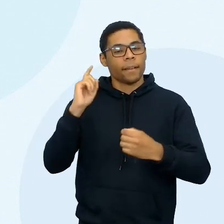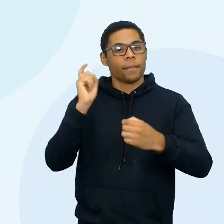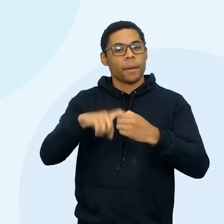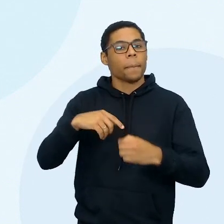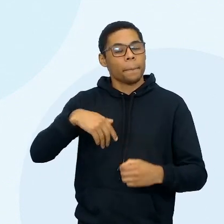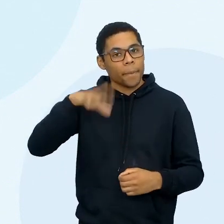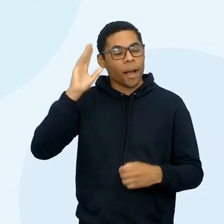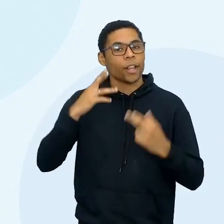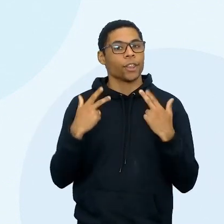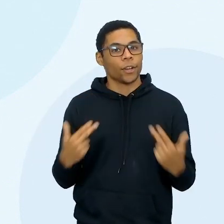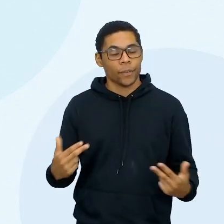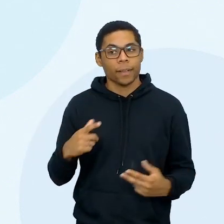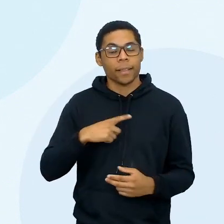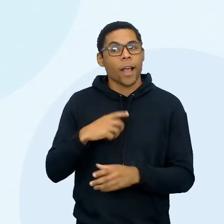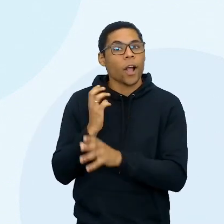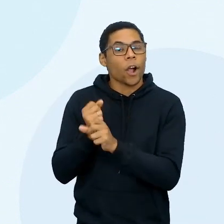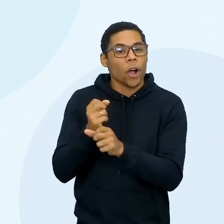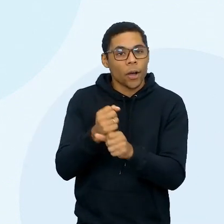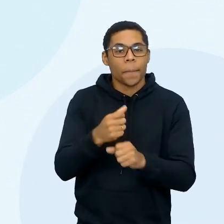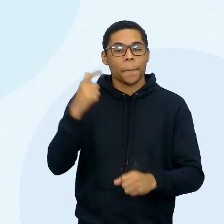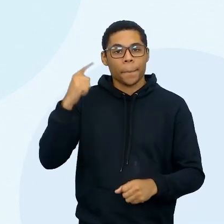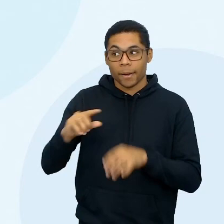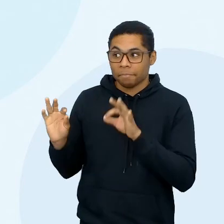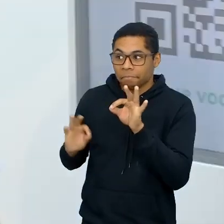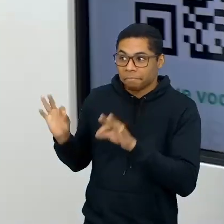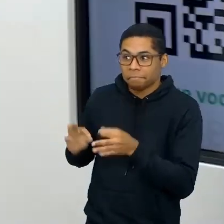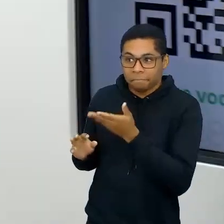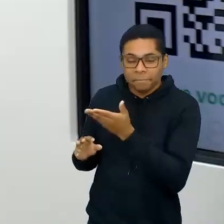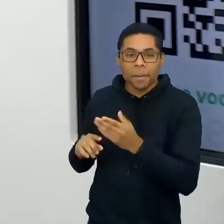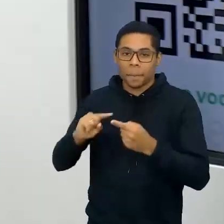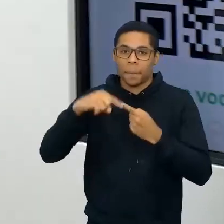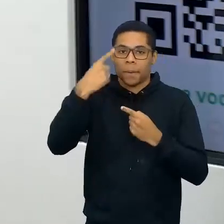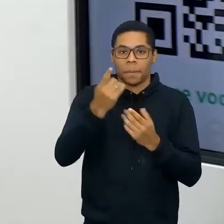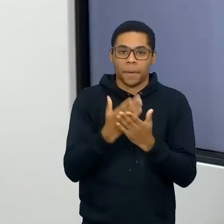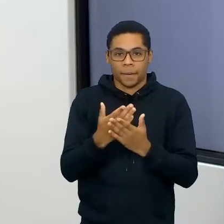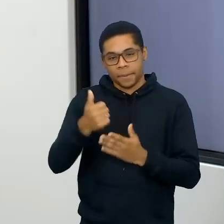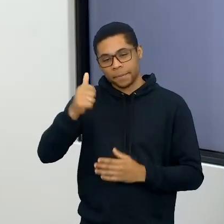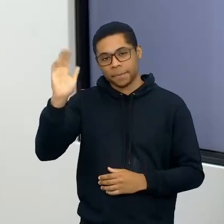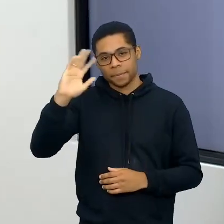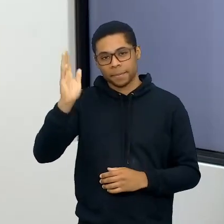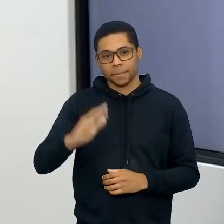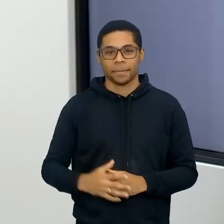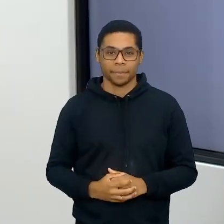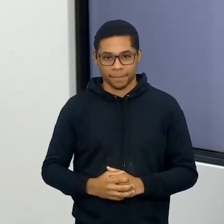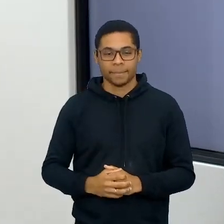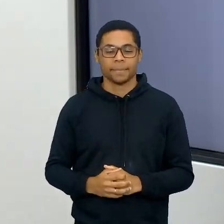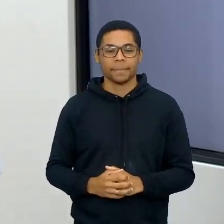mais novidade, com mais contas e elucidações na próxima. Valeu, galera. Valeu.